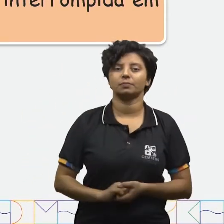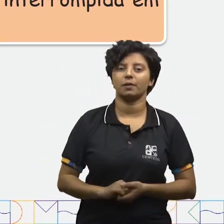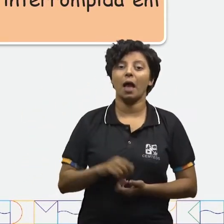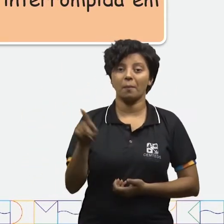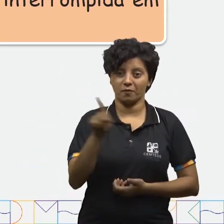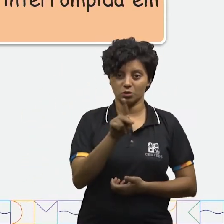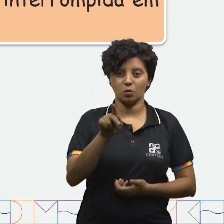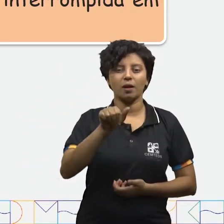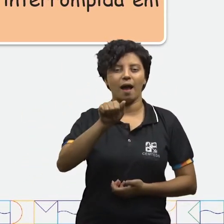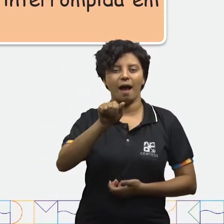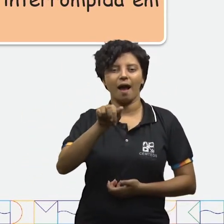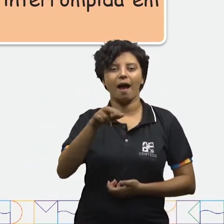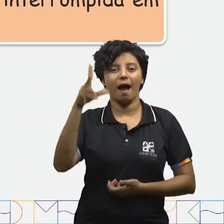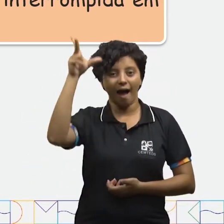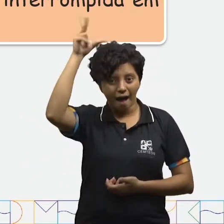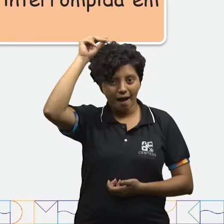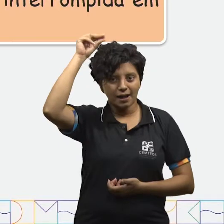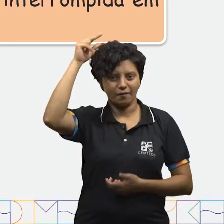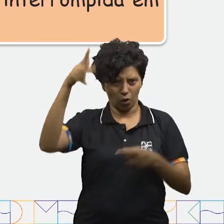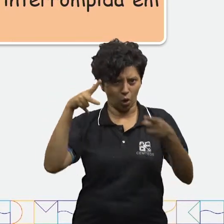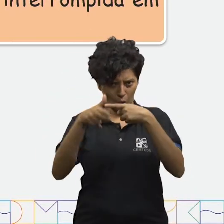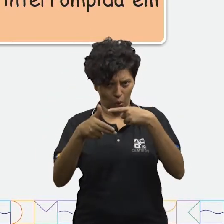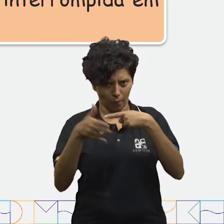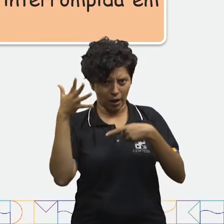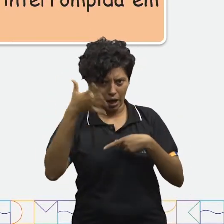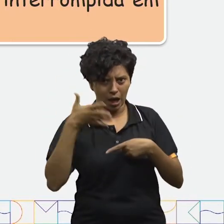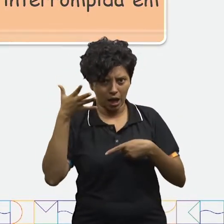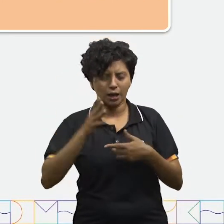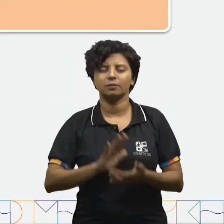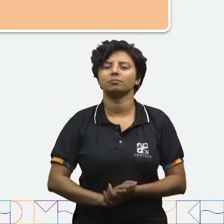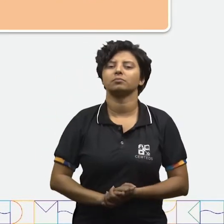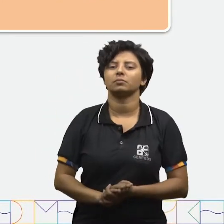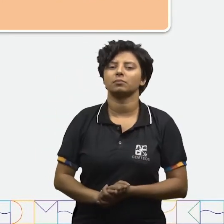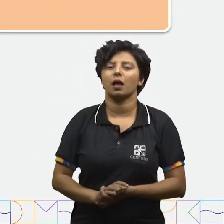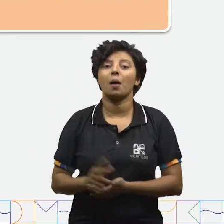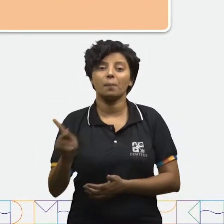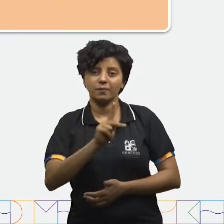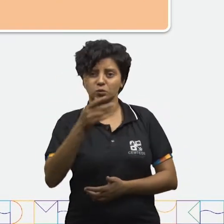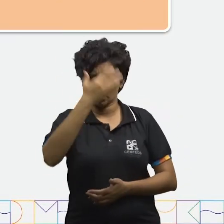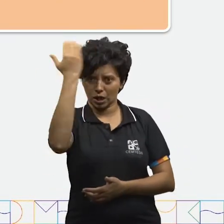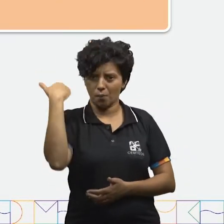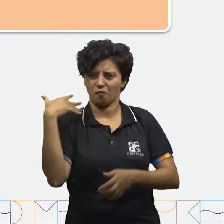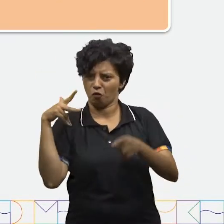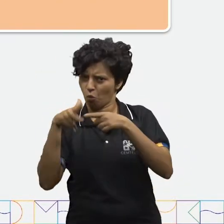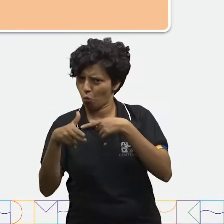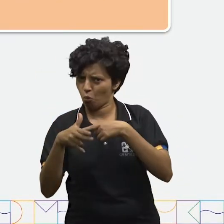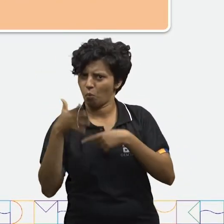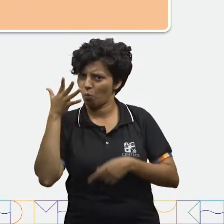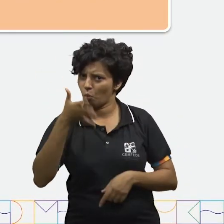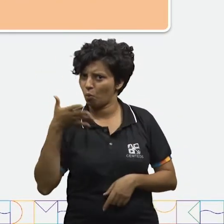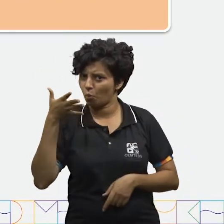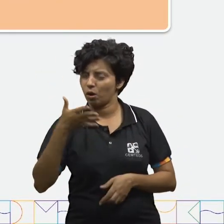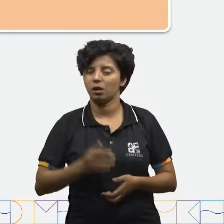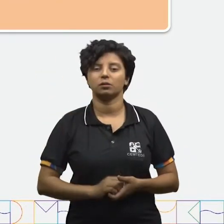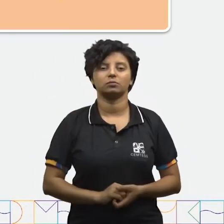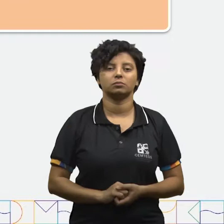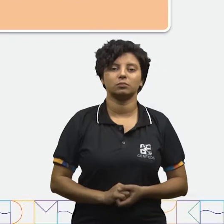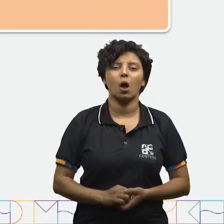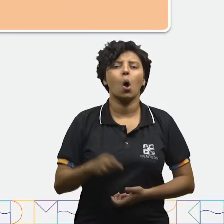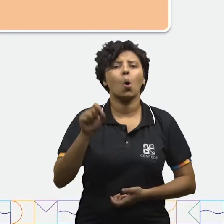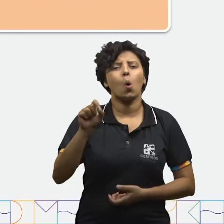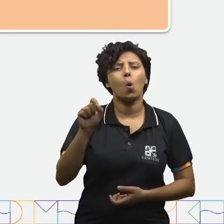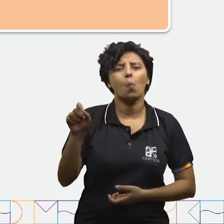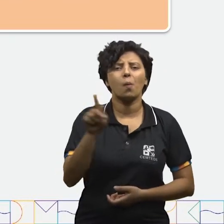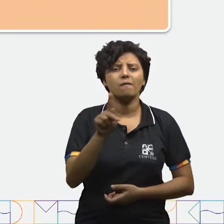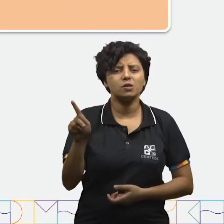A professora Arícia foi interrompida em sua fala? A professora Mônica foi interrompida em sua fala?